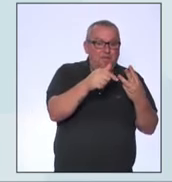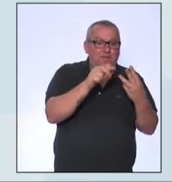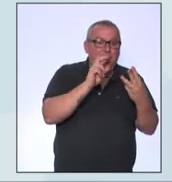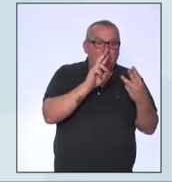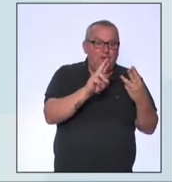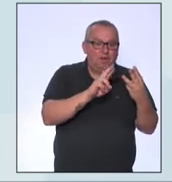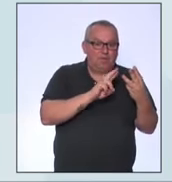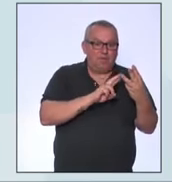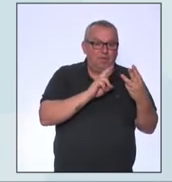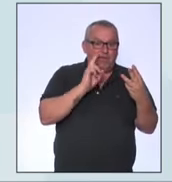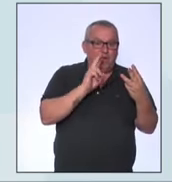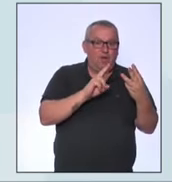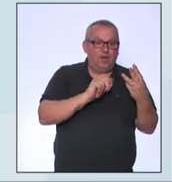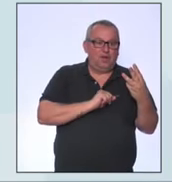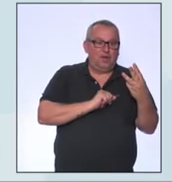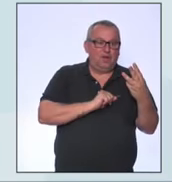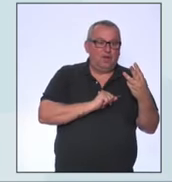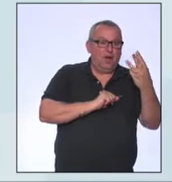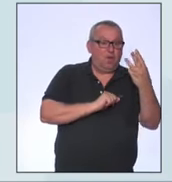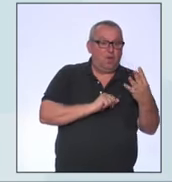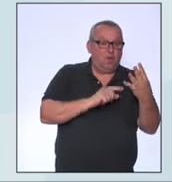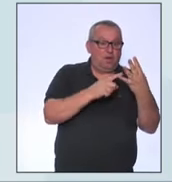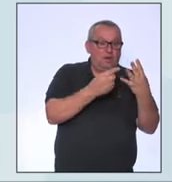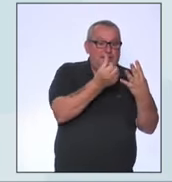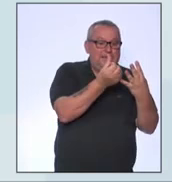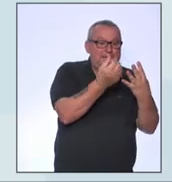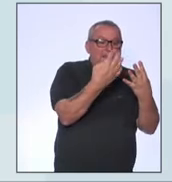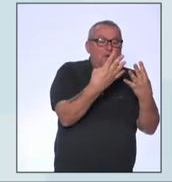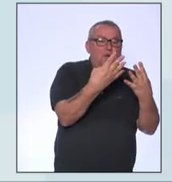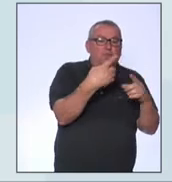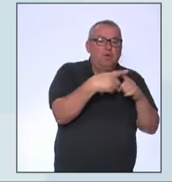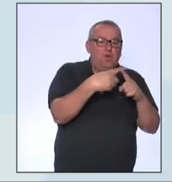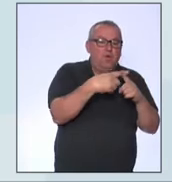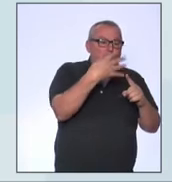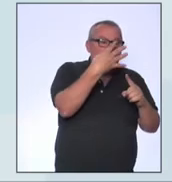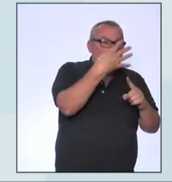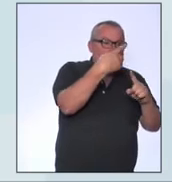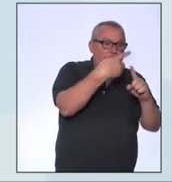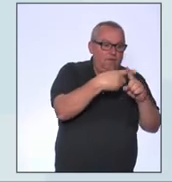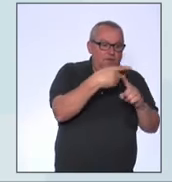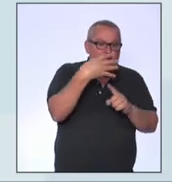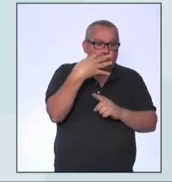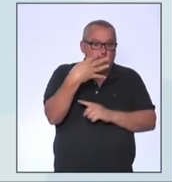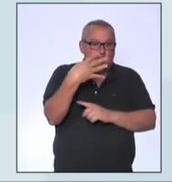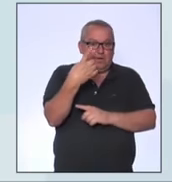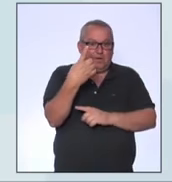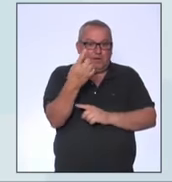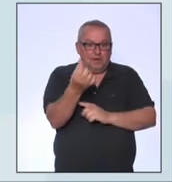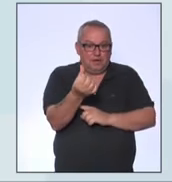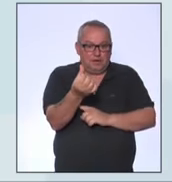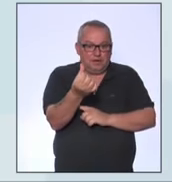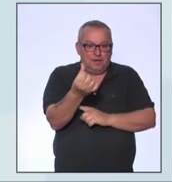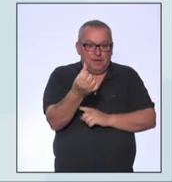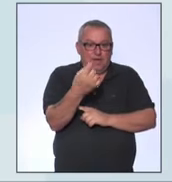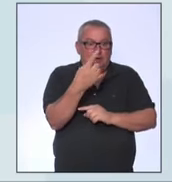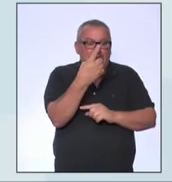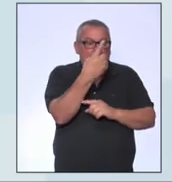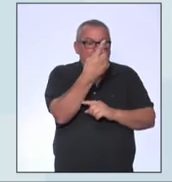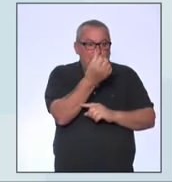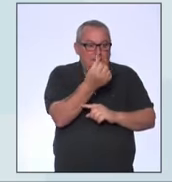resposta das demais figuras. A figura 4 é 64. Por quê? 4 vezes 4, 16. 16 vezes